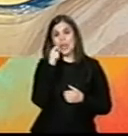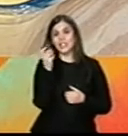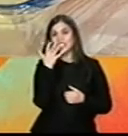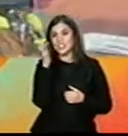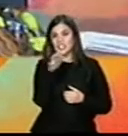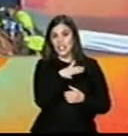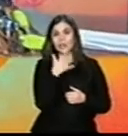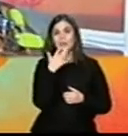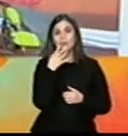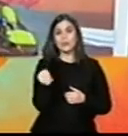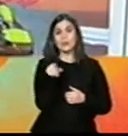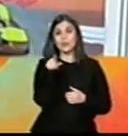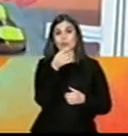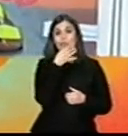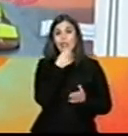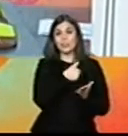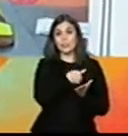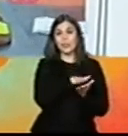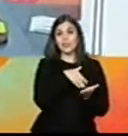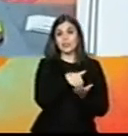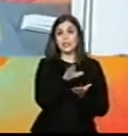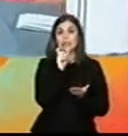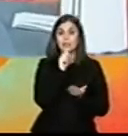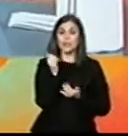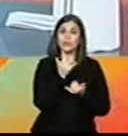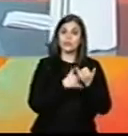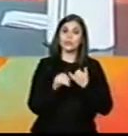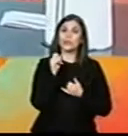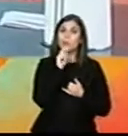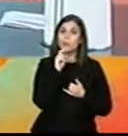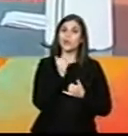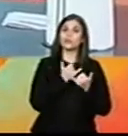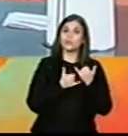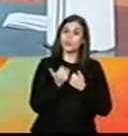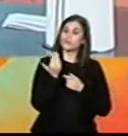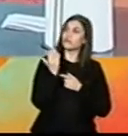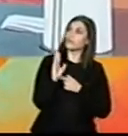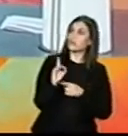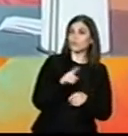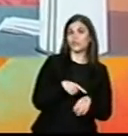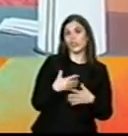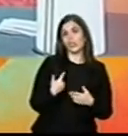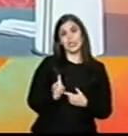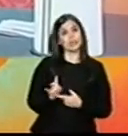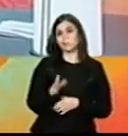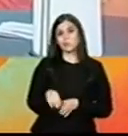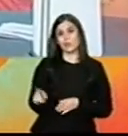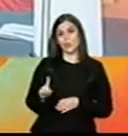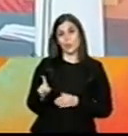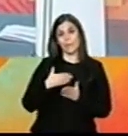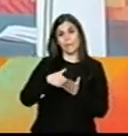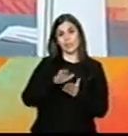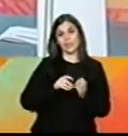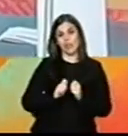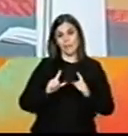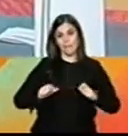aquela manteiga ali que tu há bocado falavas, Jorge, até poderíamos trocar também. Imaginemos nós... Eu neste caso não coloquei a manteiga de amendoim na